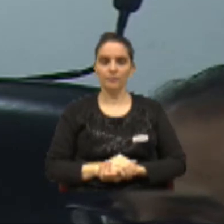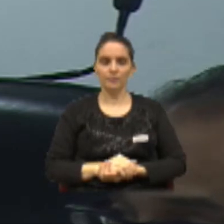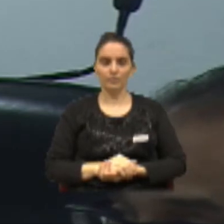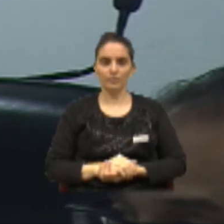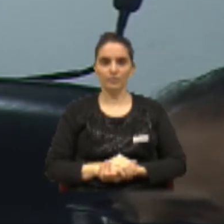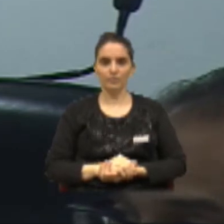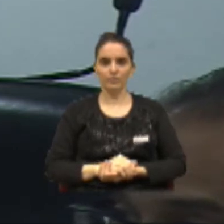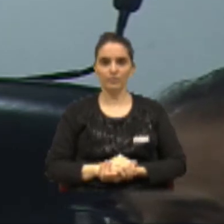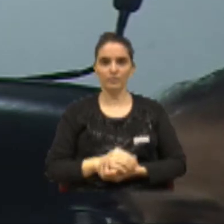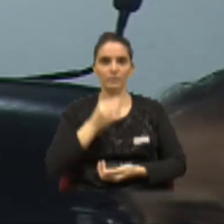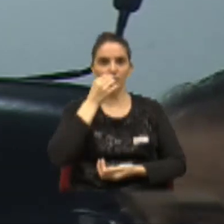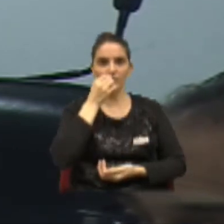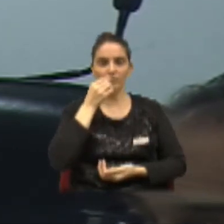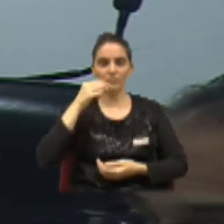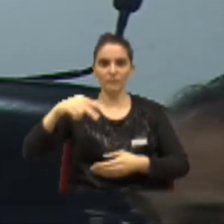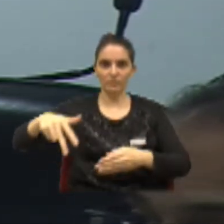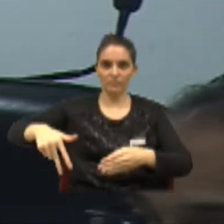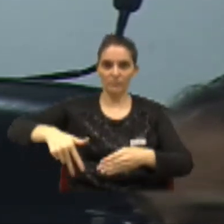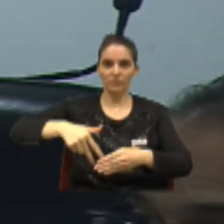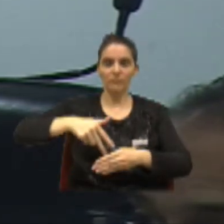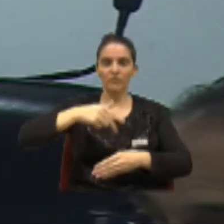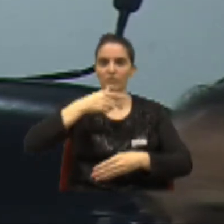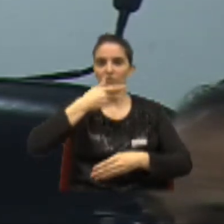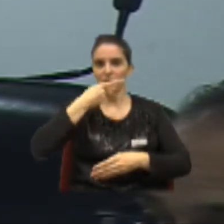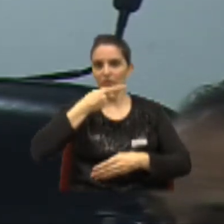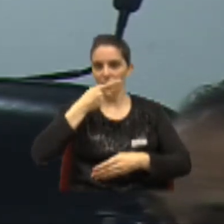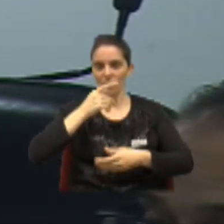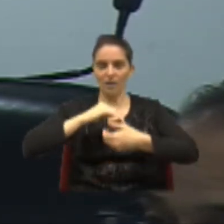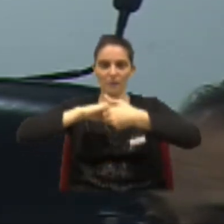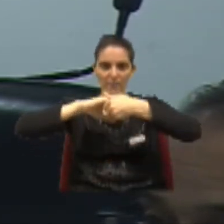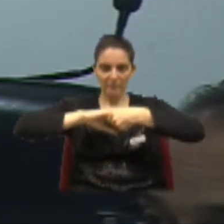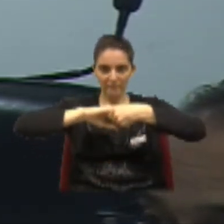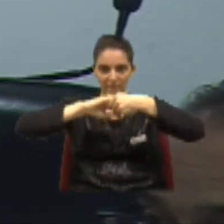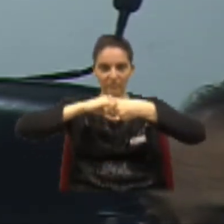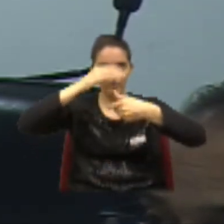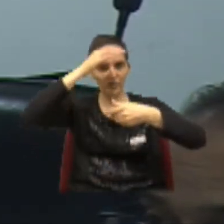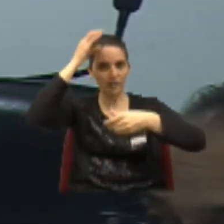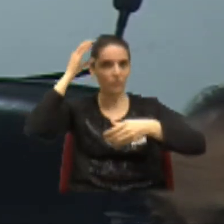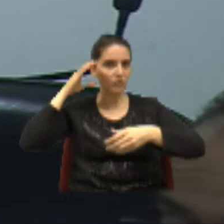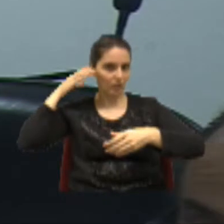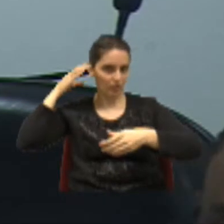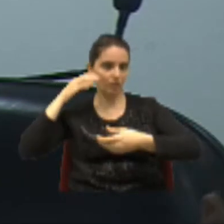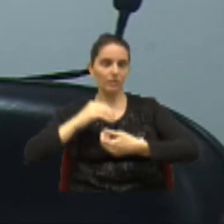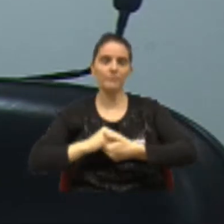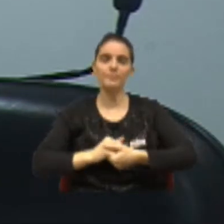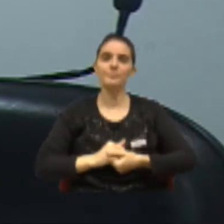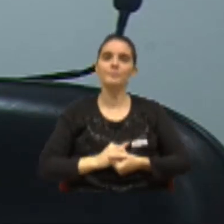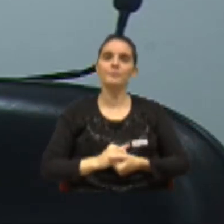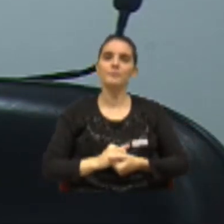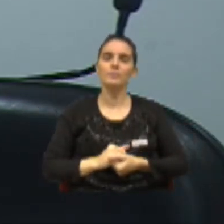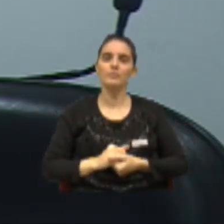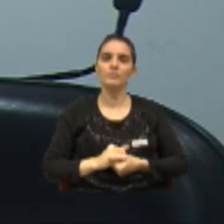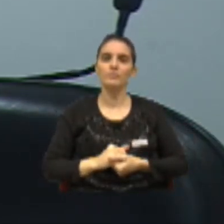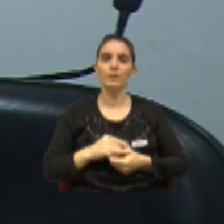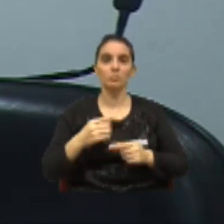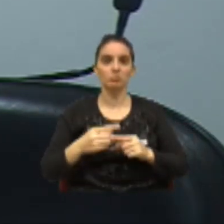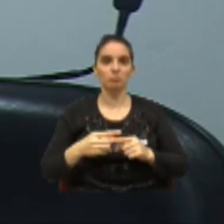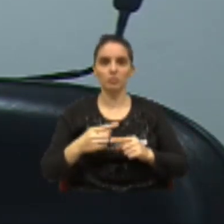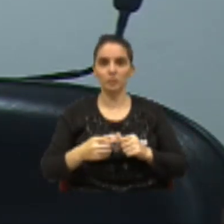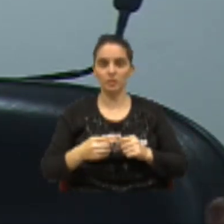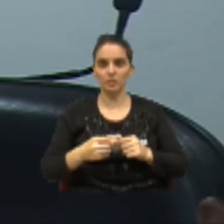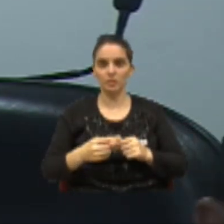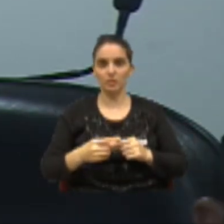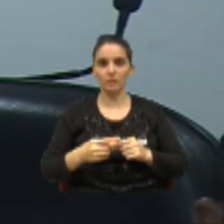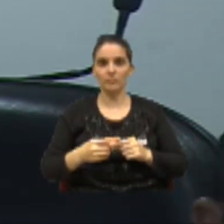Me levanto para parabenizar a vereadora Carolina Pontes pelo projeto, que até então para mim